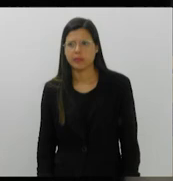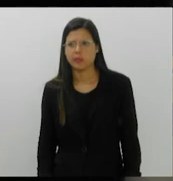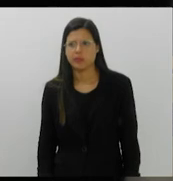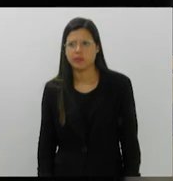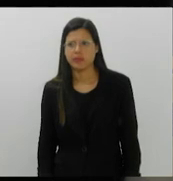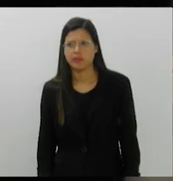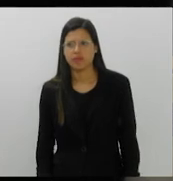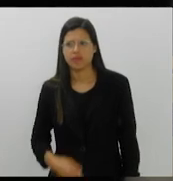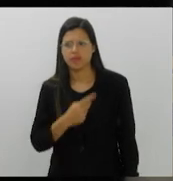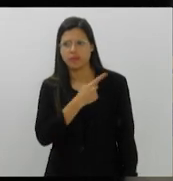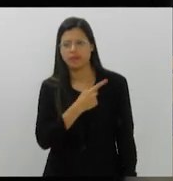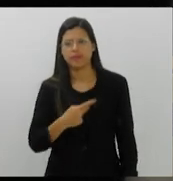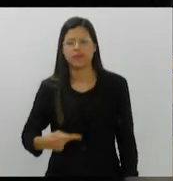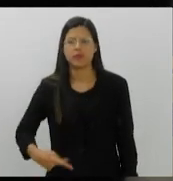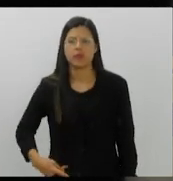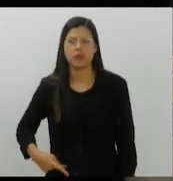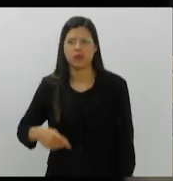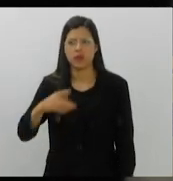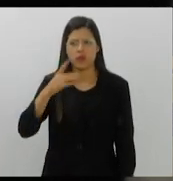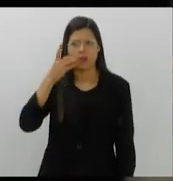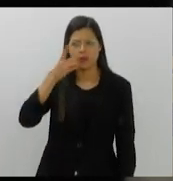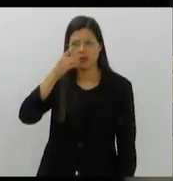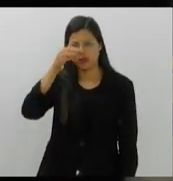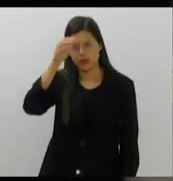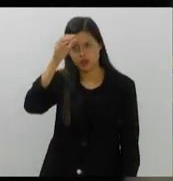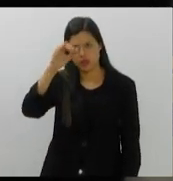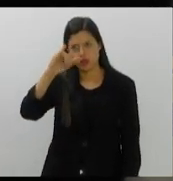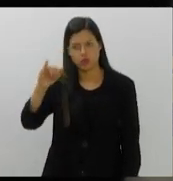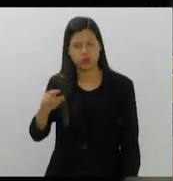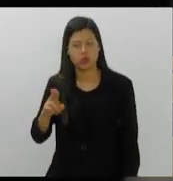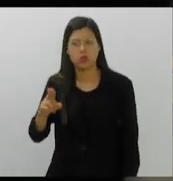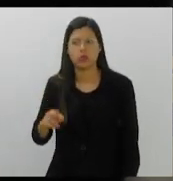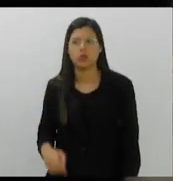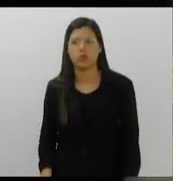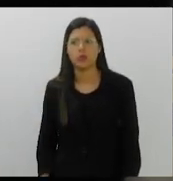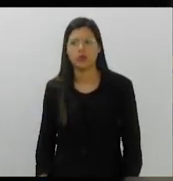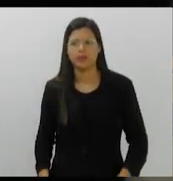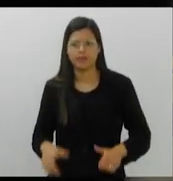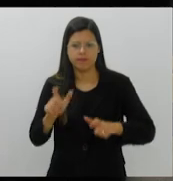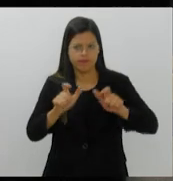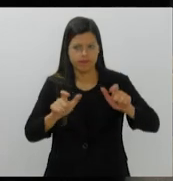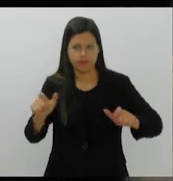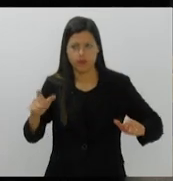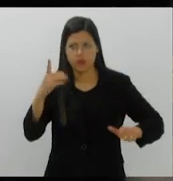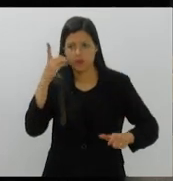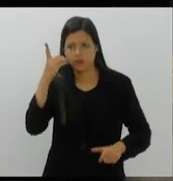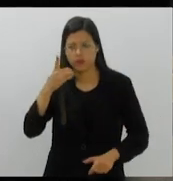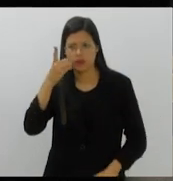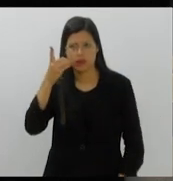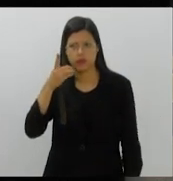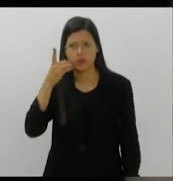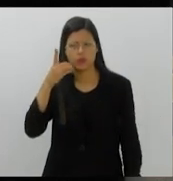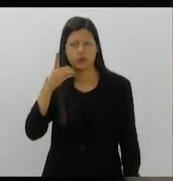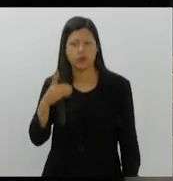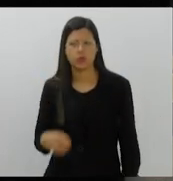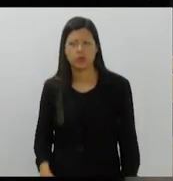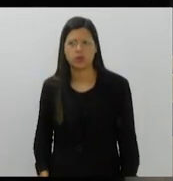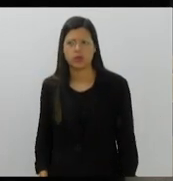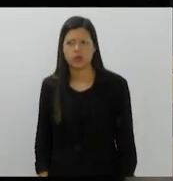Senhora presidente, deputada Tiaju, senhoras e senhores deputados